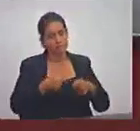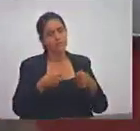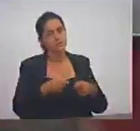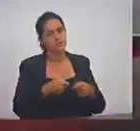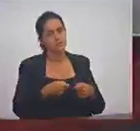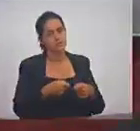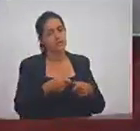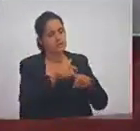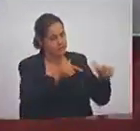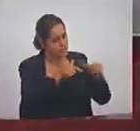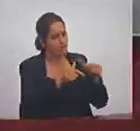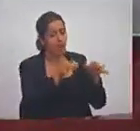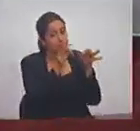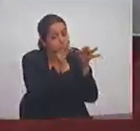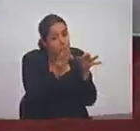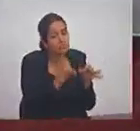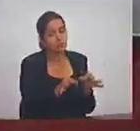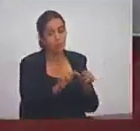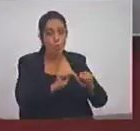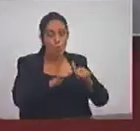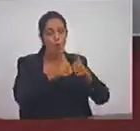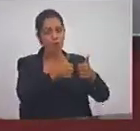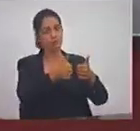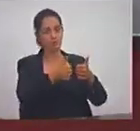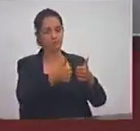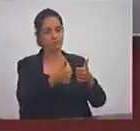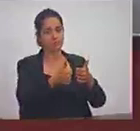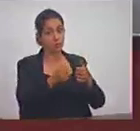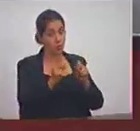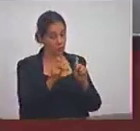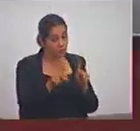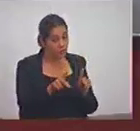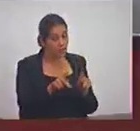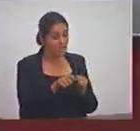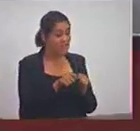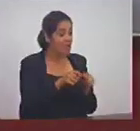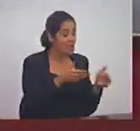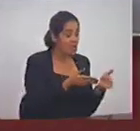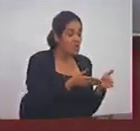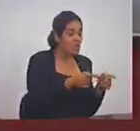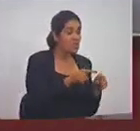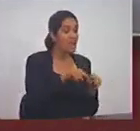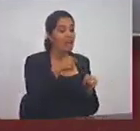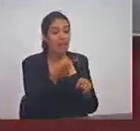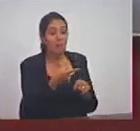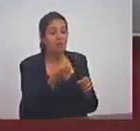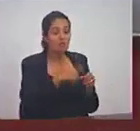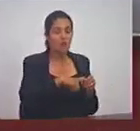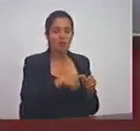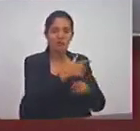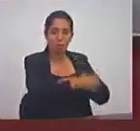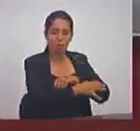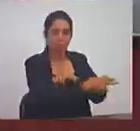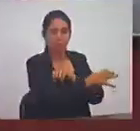de qualidade, um serviço de durabilidade. Não adianta nada. Faz hoje, daqui 6 meses, buraco de novo. É dinheiro jogado